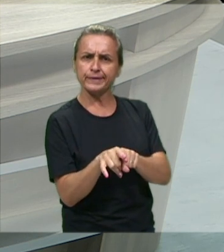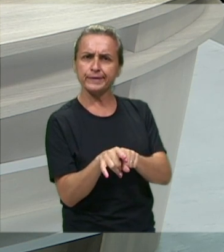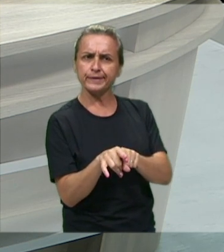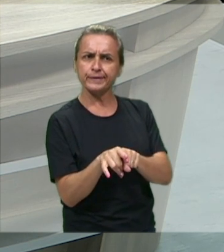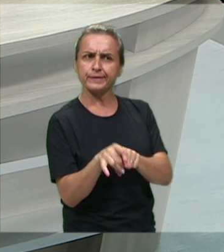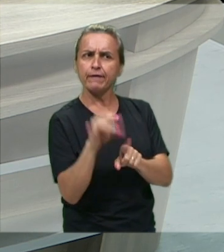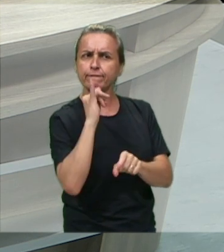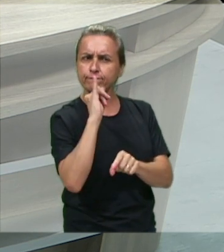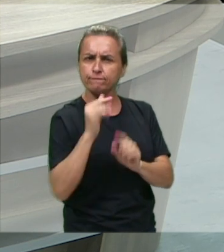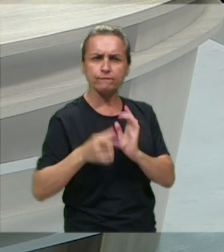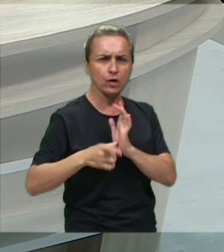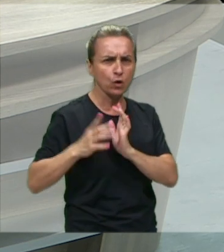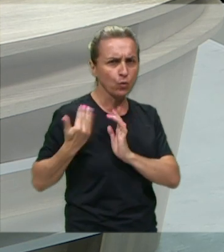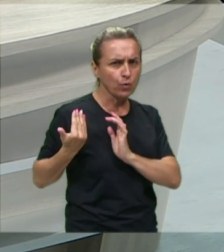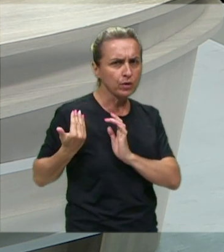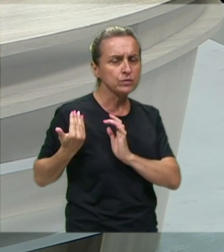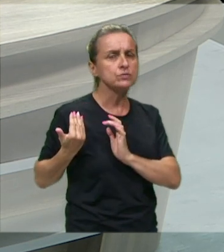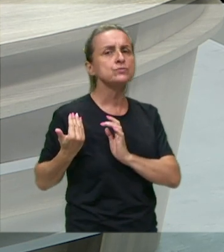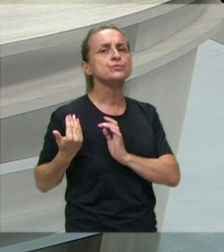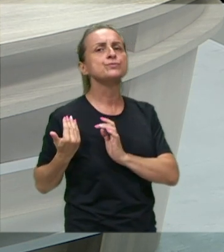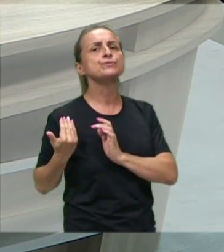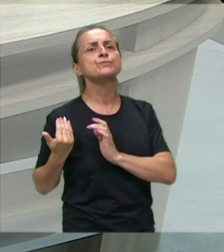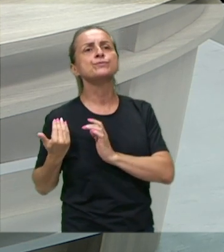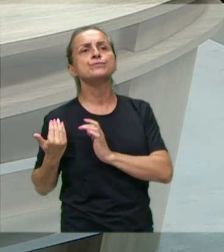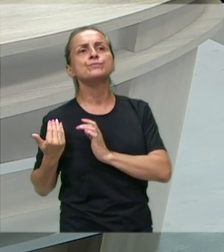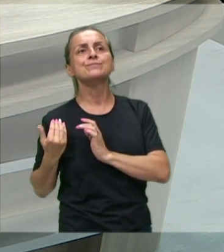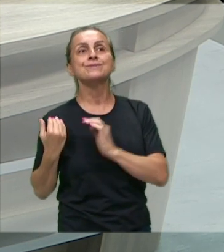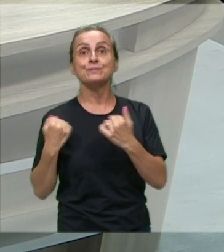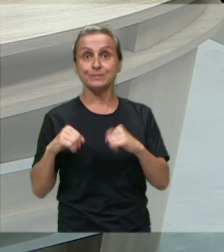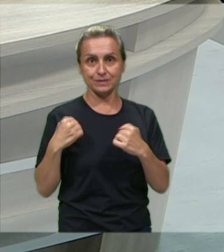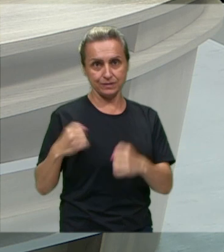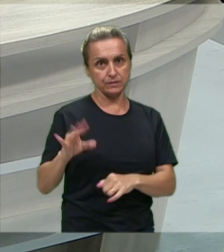é uma questão que tem que ser resolvida.